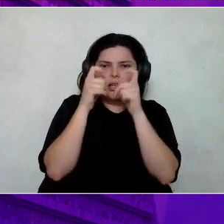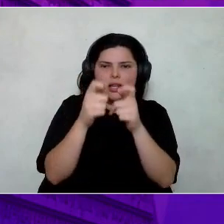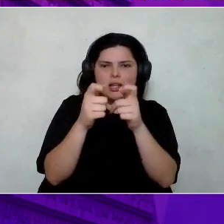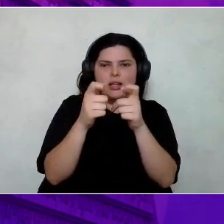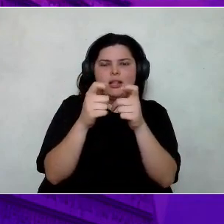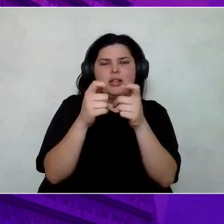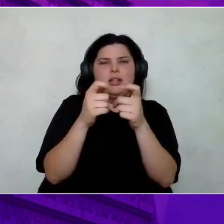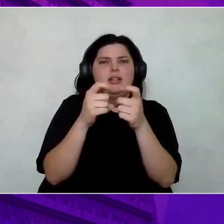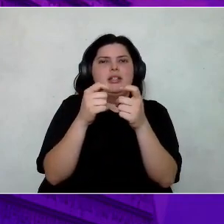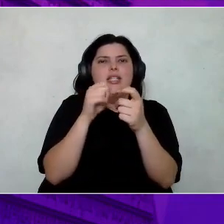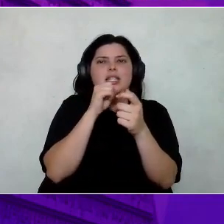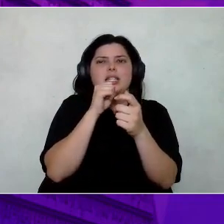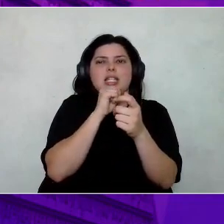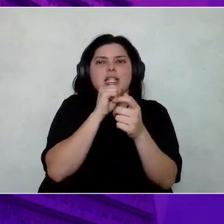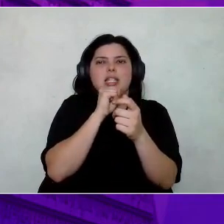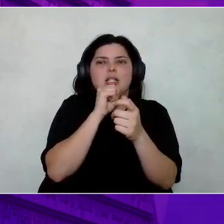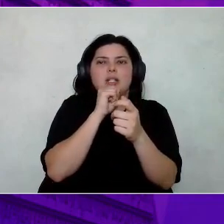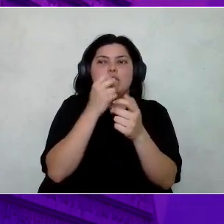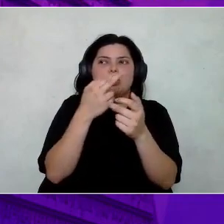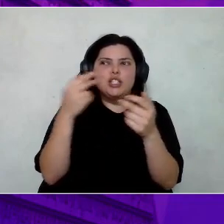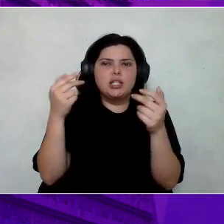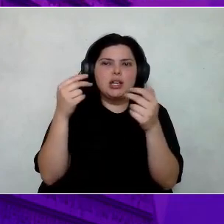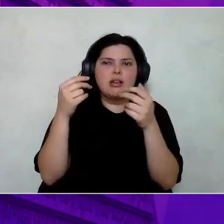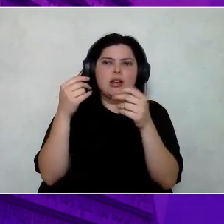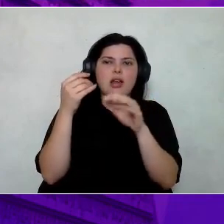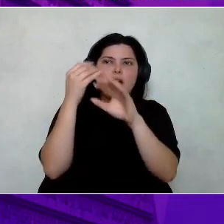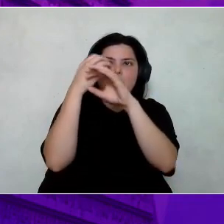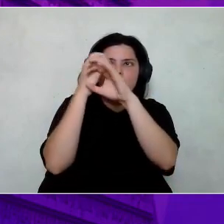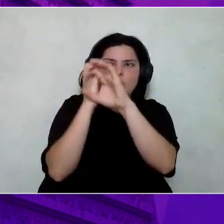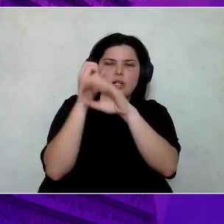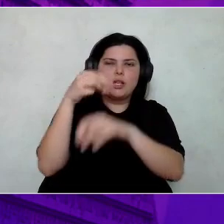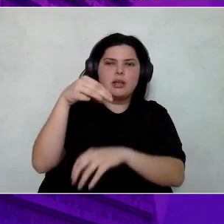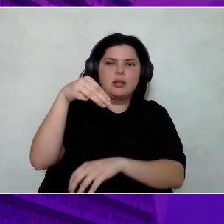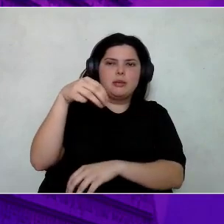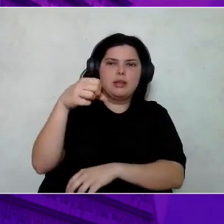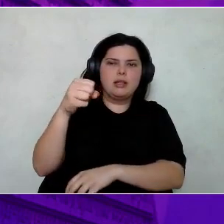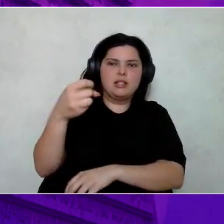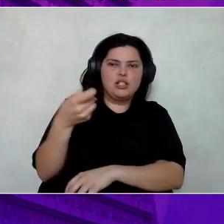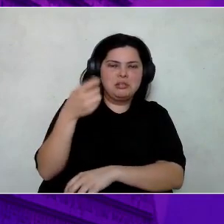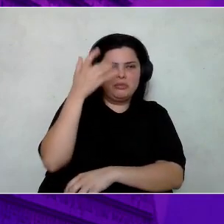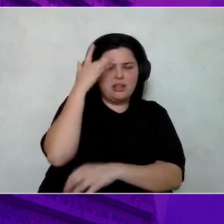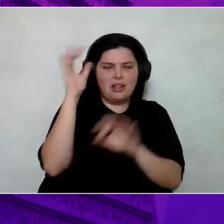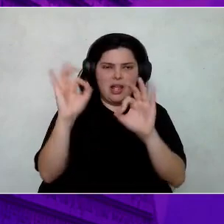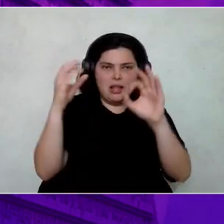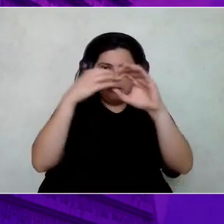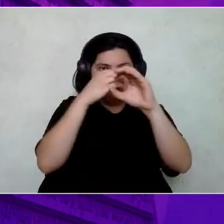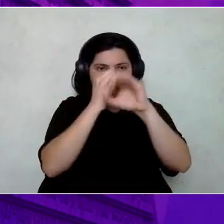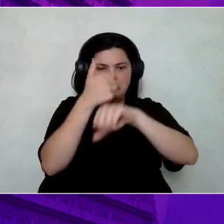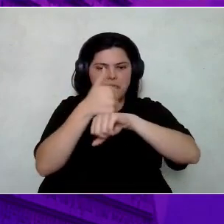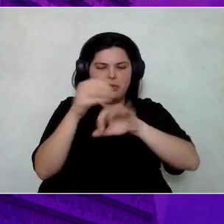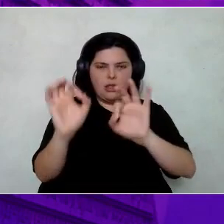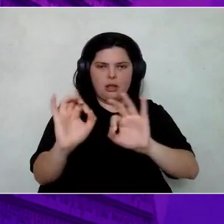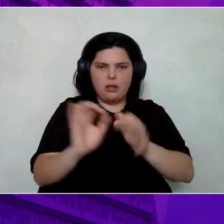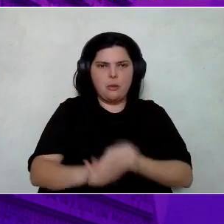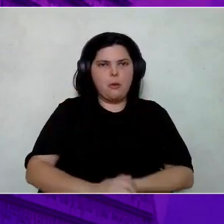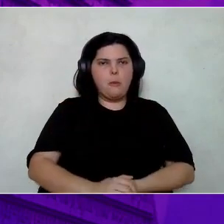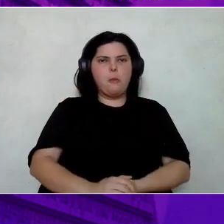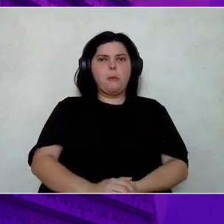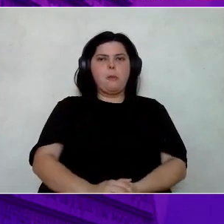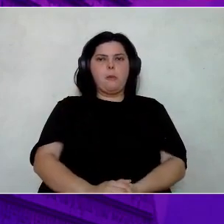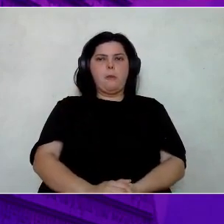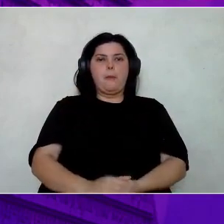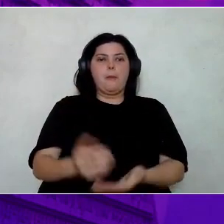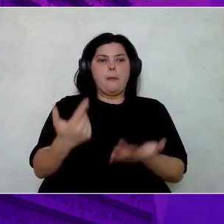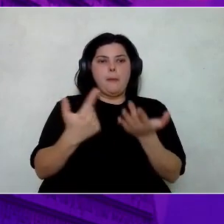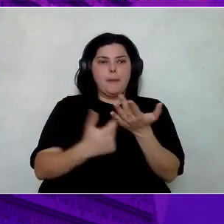antigas. Então, esse livro aqui é Astrologia no MSX. Não entendo nada de astrologia, nada disso. Mas era um livro que se propunha a ter